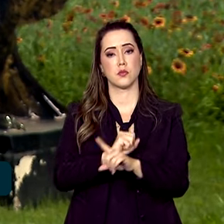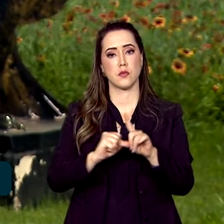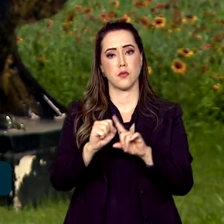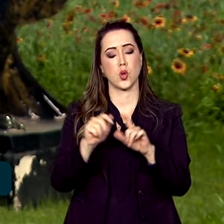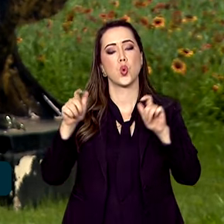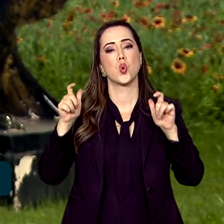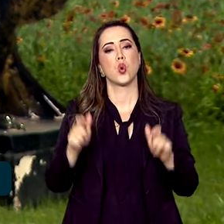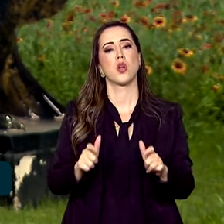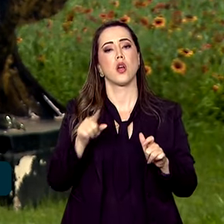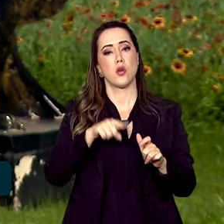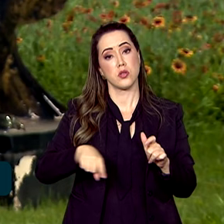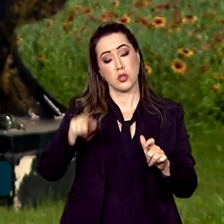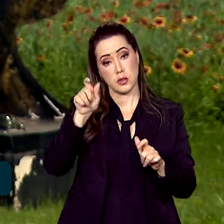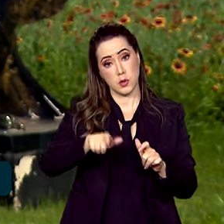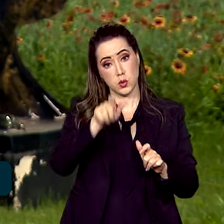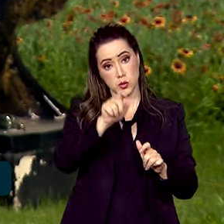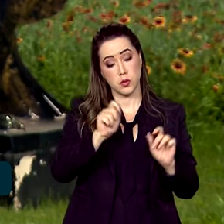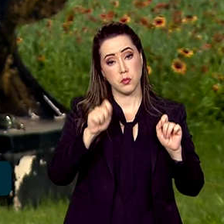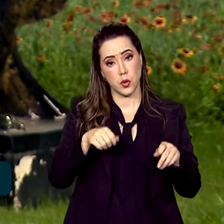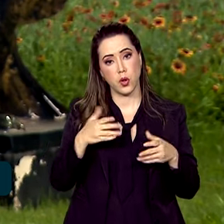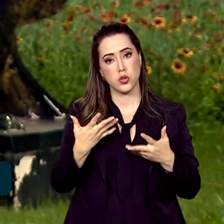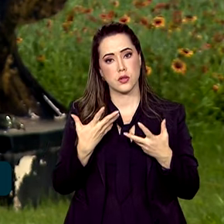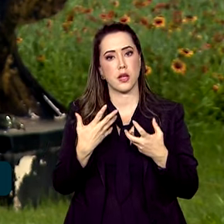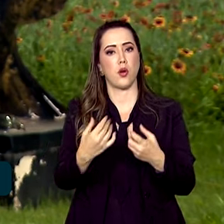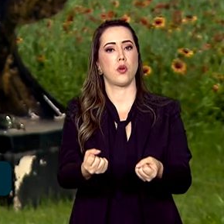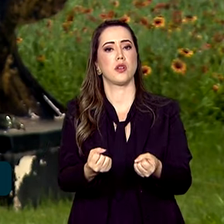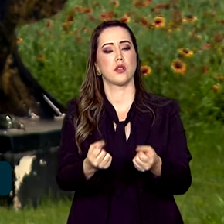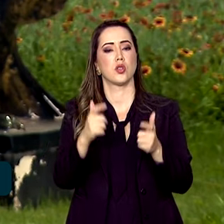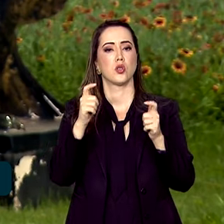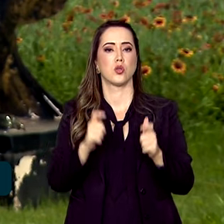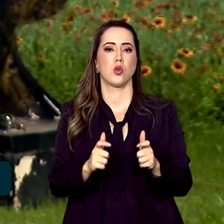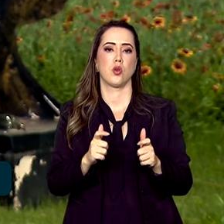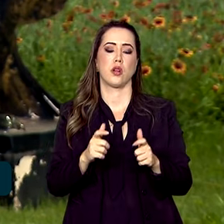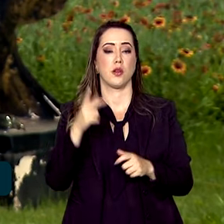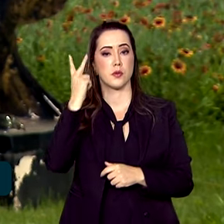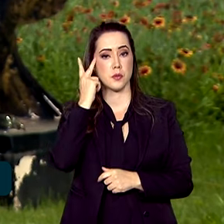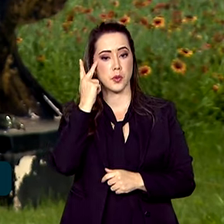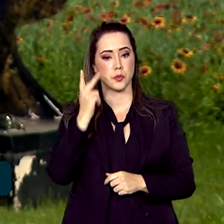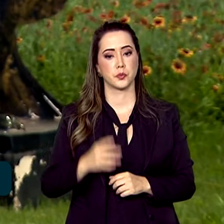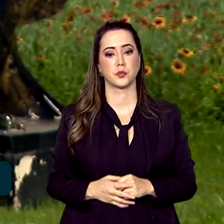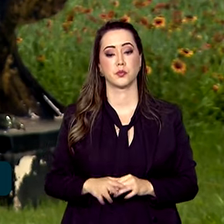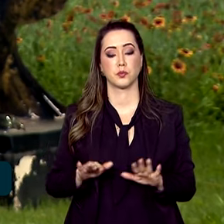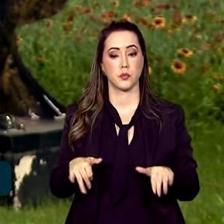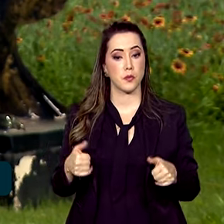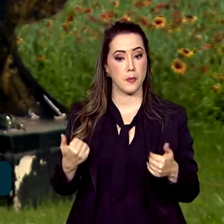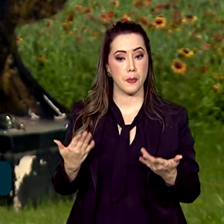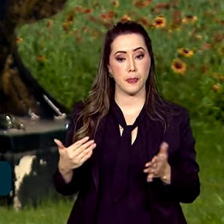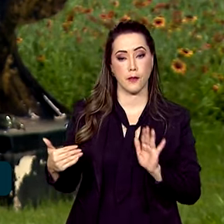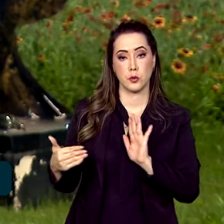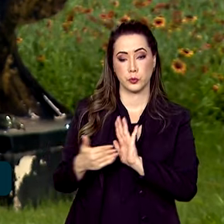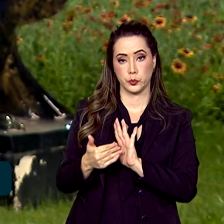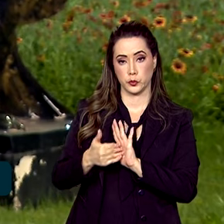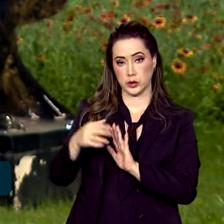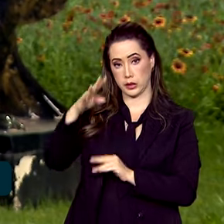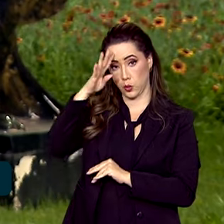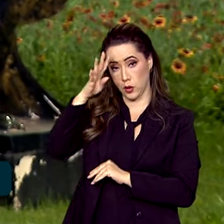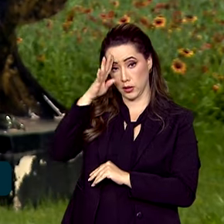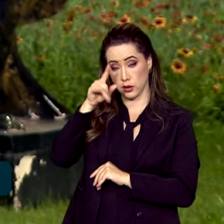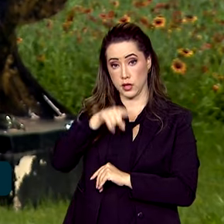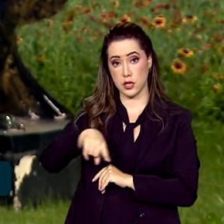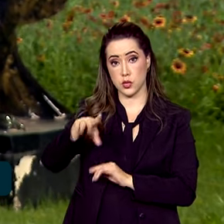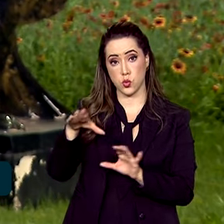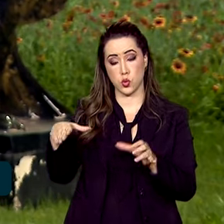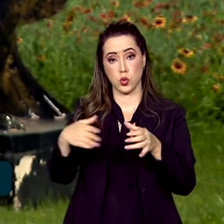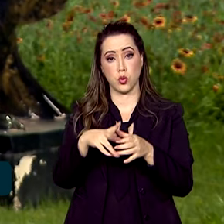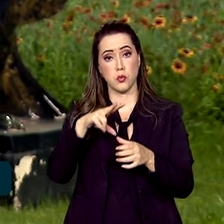um local onde essas pessoas possam ser acolhidas no interior do estado de São Paulo. Portanto, até quarta-feira, esse grupo vai